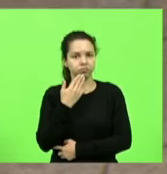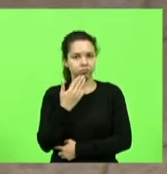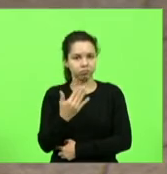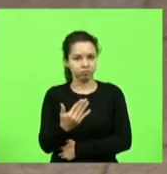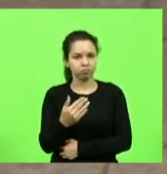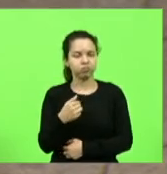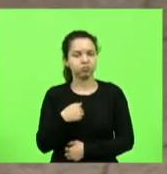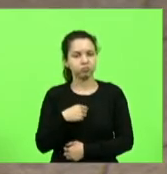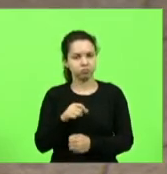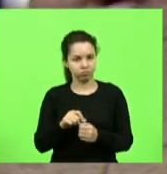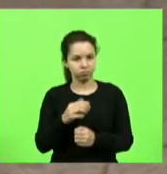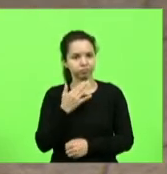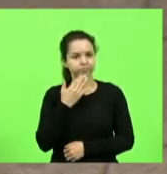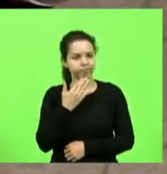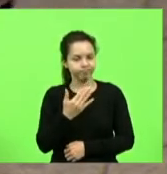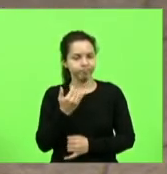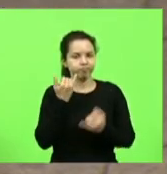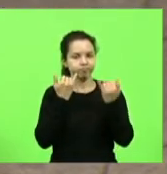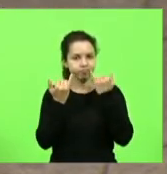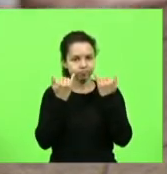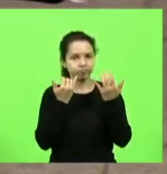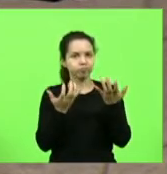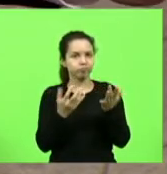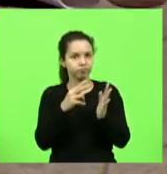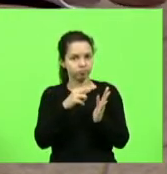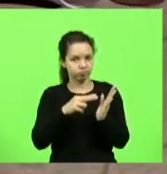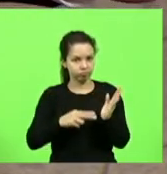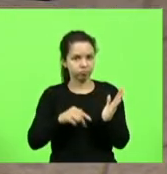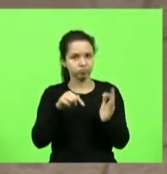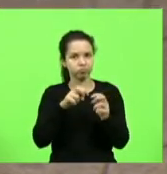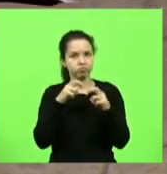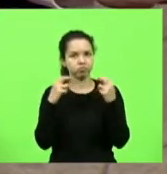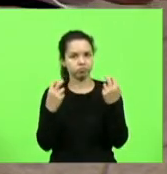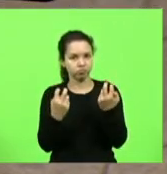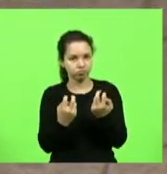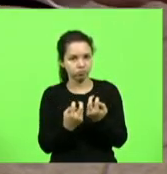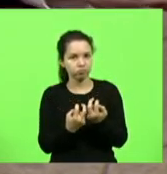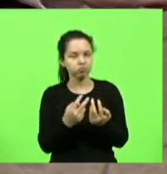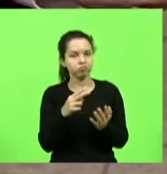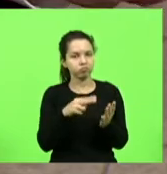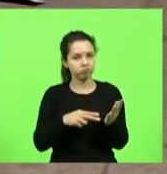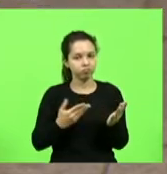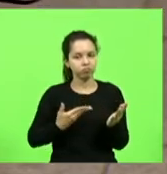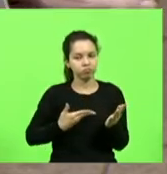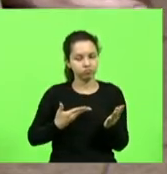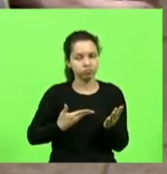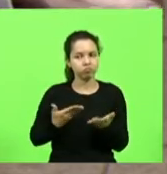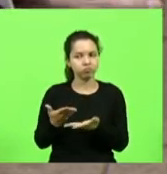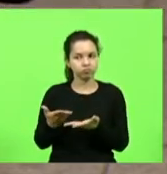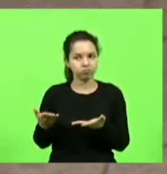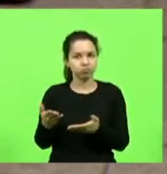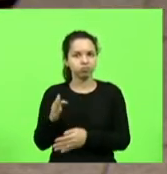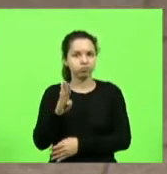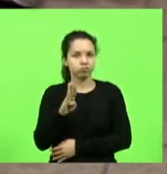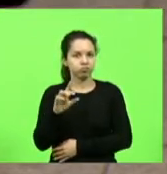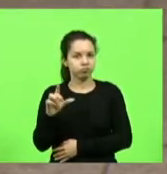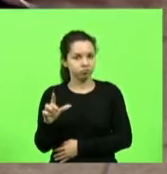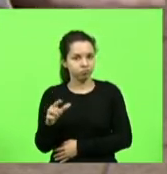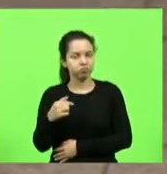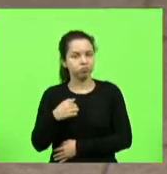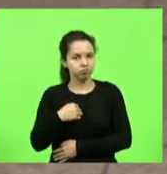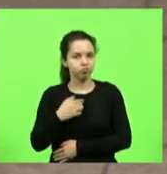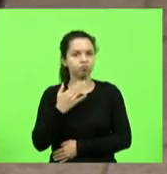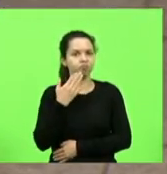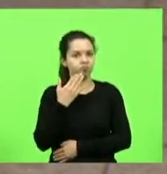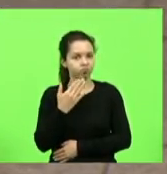fiz esse pedido de informação e eu quero ler aqui em plenário. O pessoal, amigo meu de Blumenau, eu fiz esse pedido